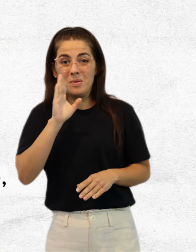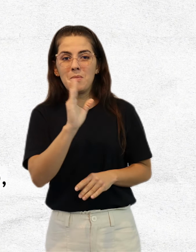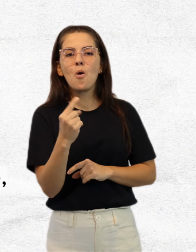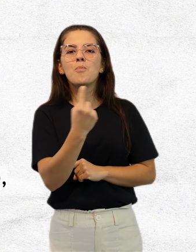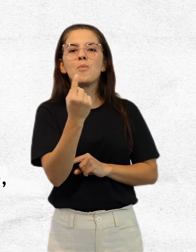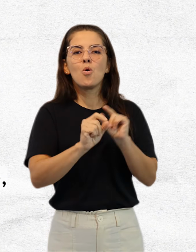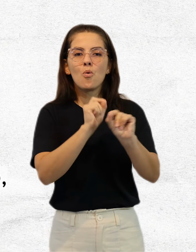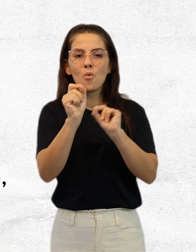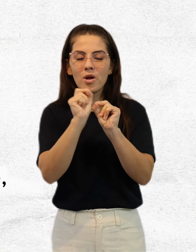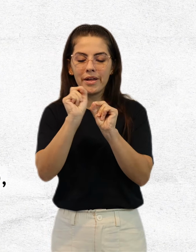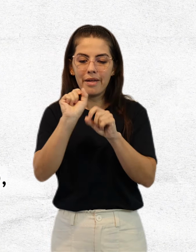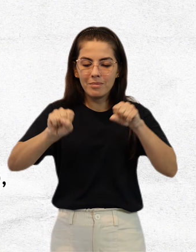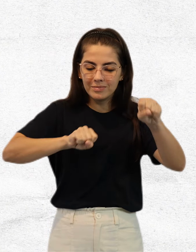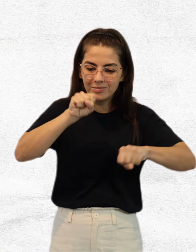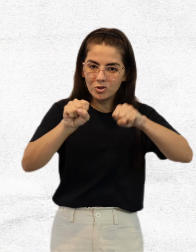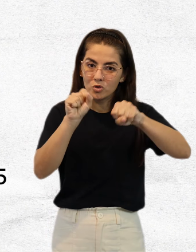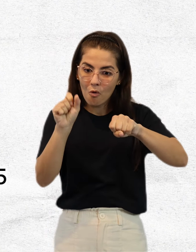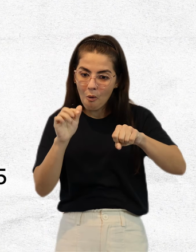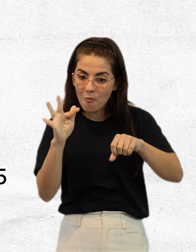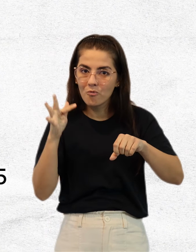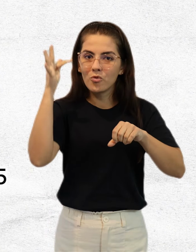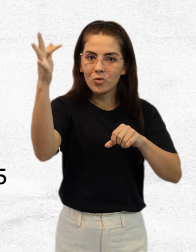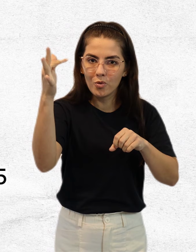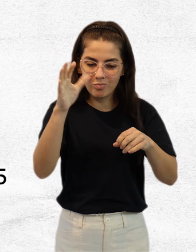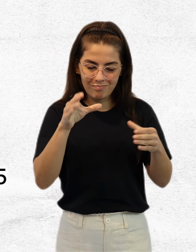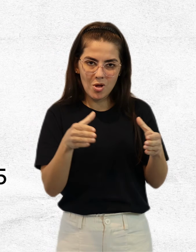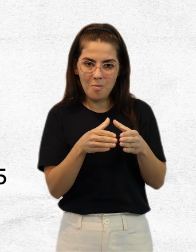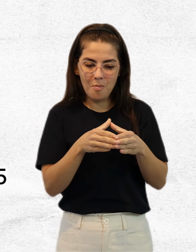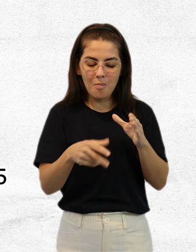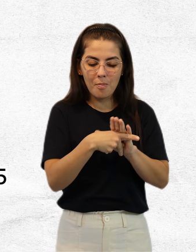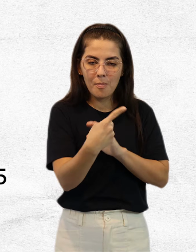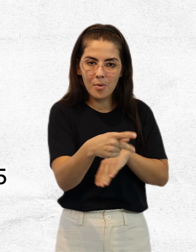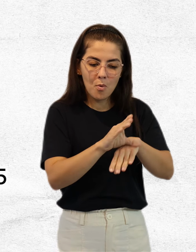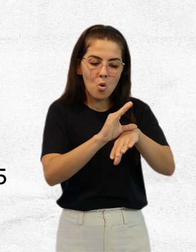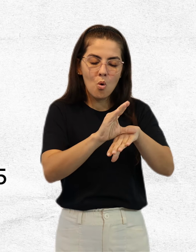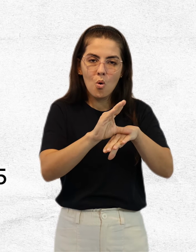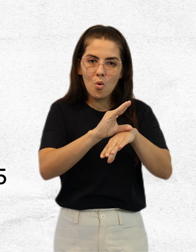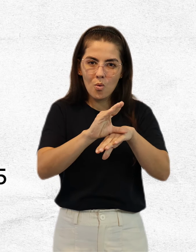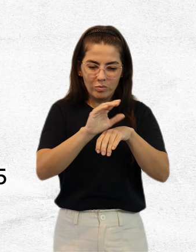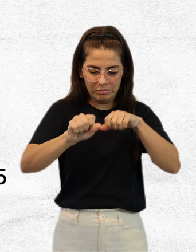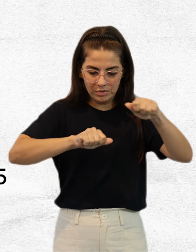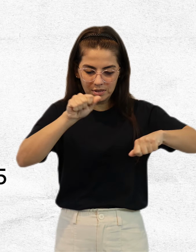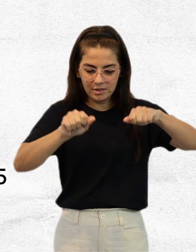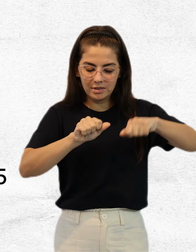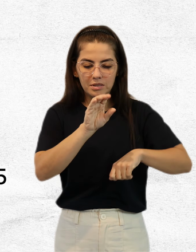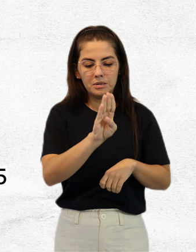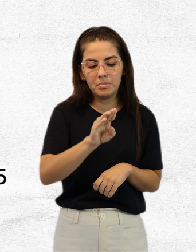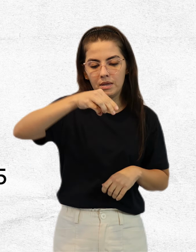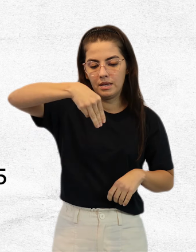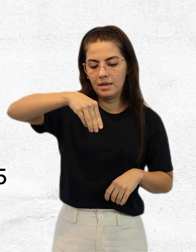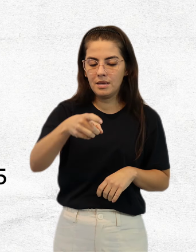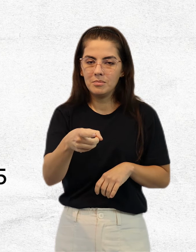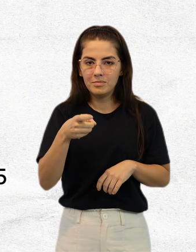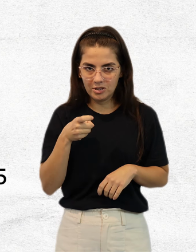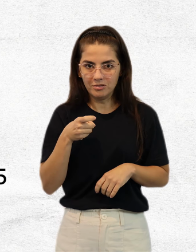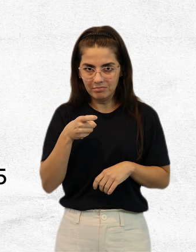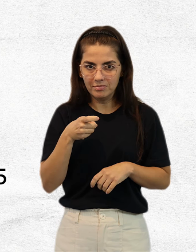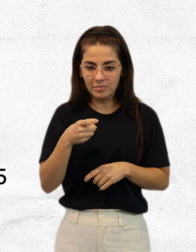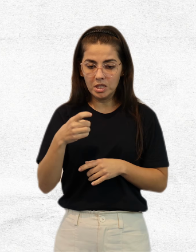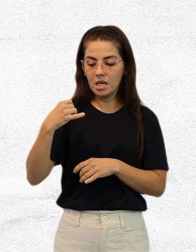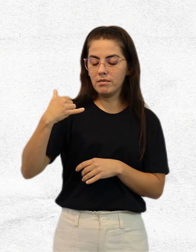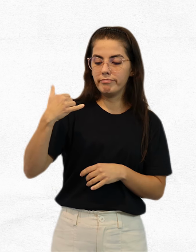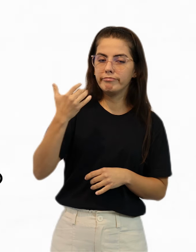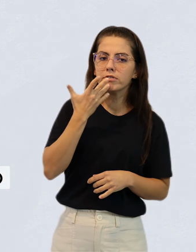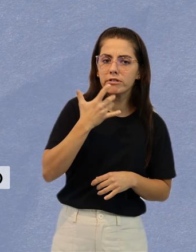né? Que foi o Ciclistas do Futuro, uma escolinha de BMX, onde nós iniciamos crianças de 5 a